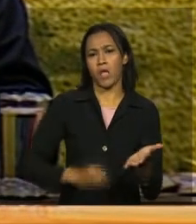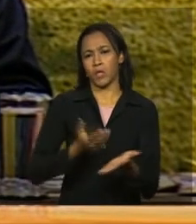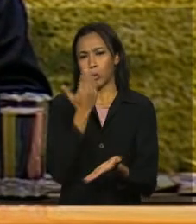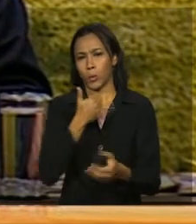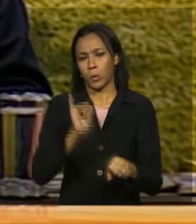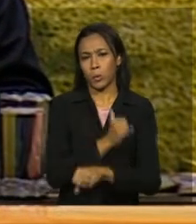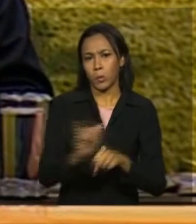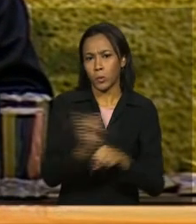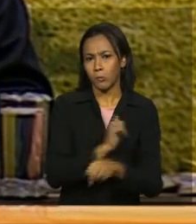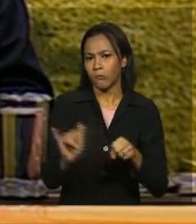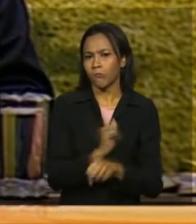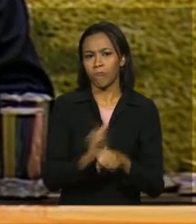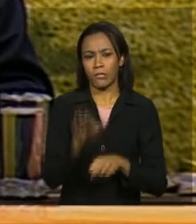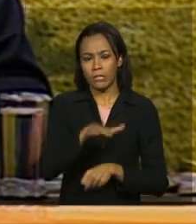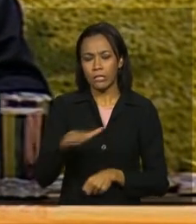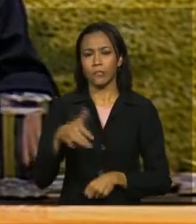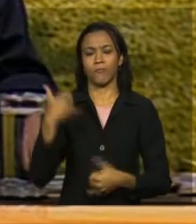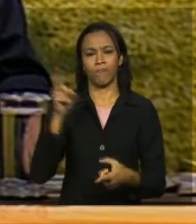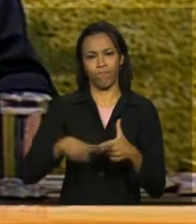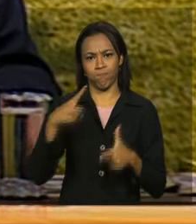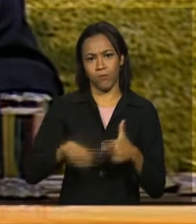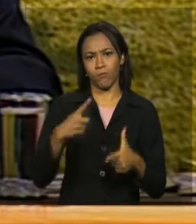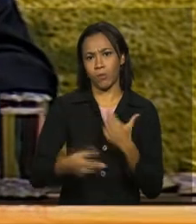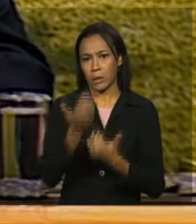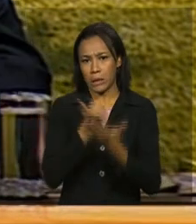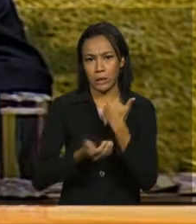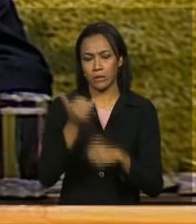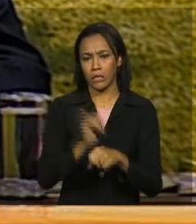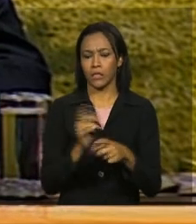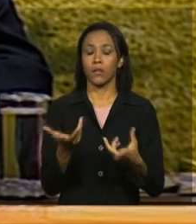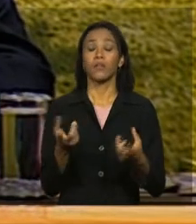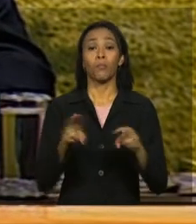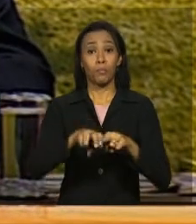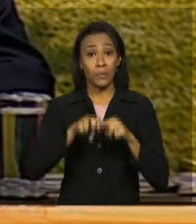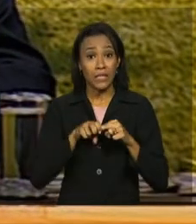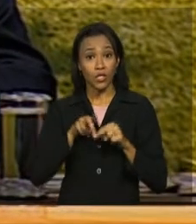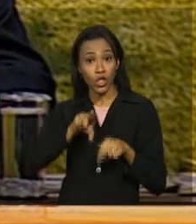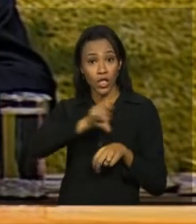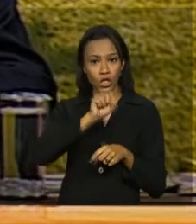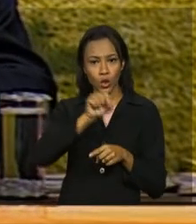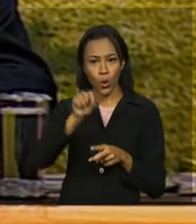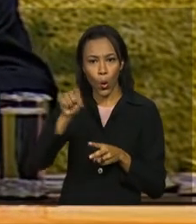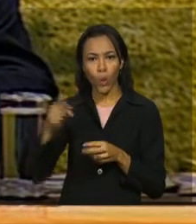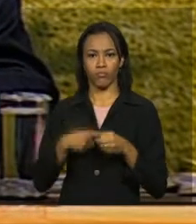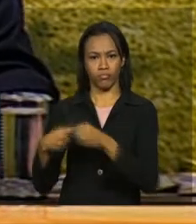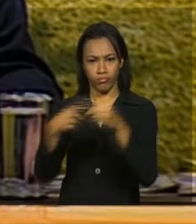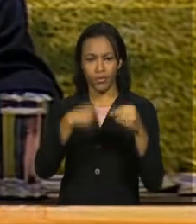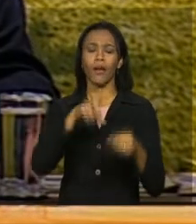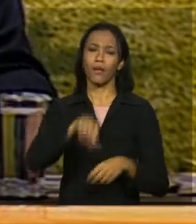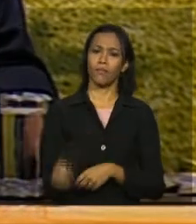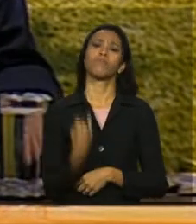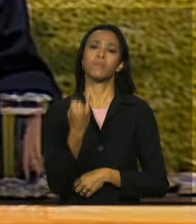infantil nutrição crônica e isso esse por isso essa seleção é município é reparada por